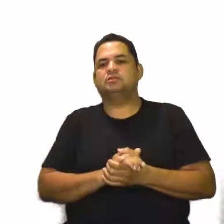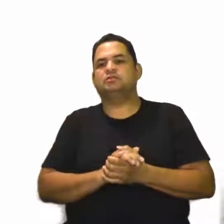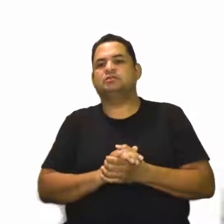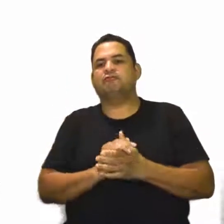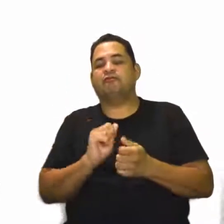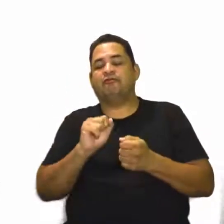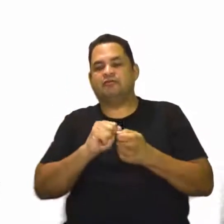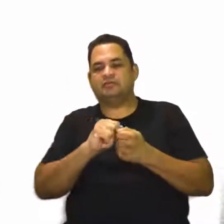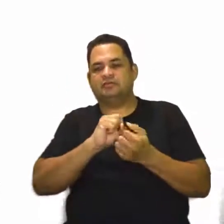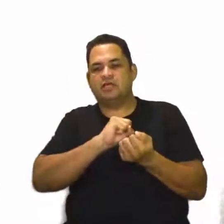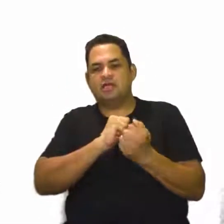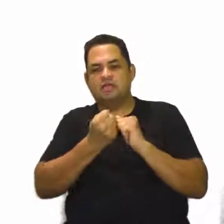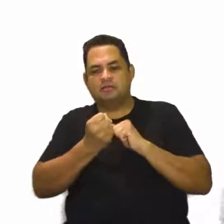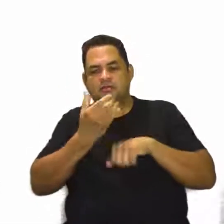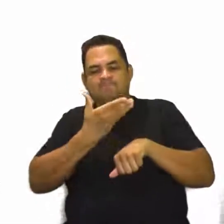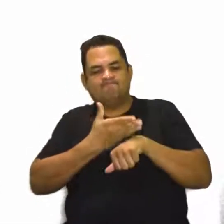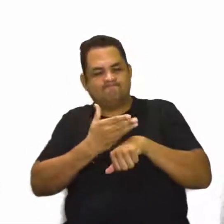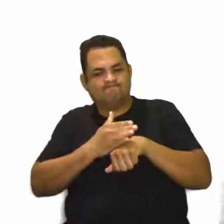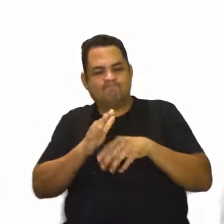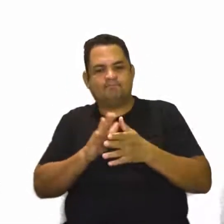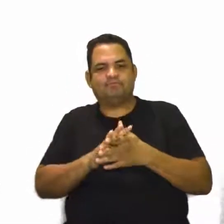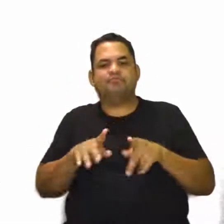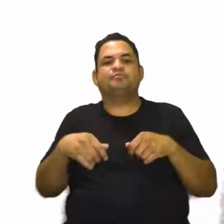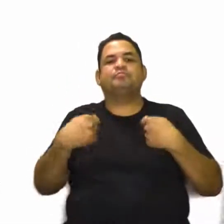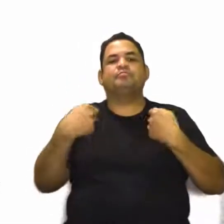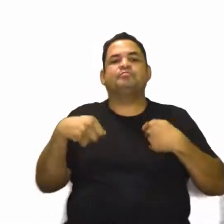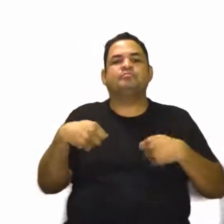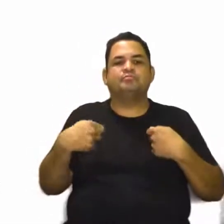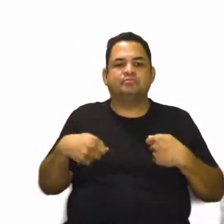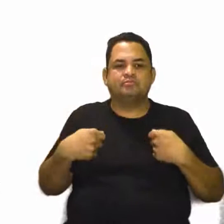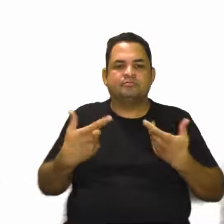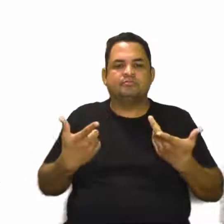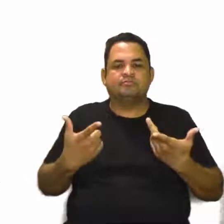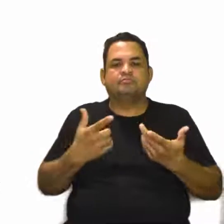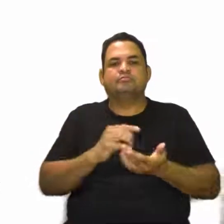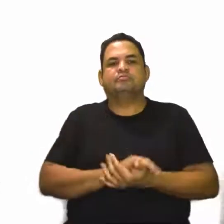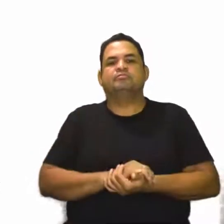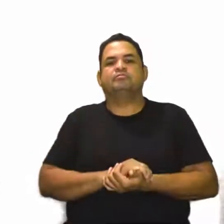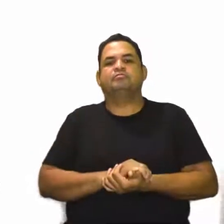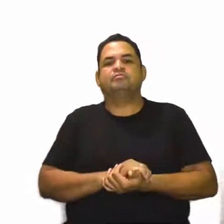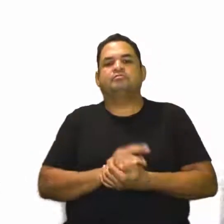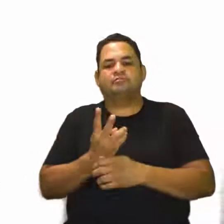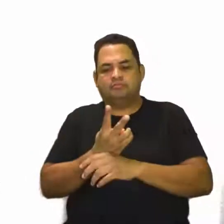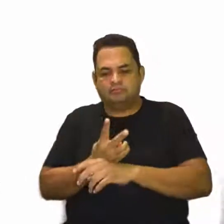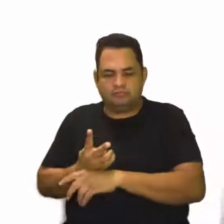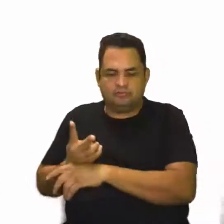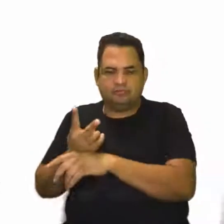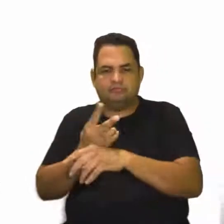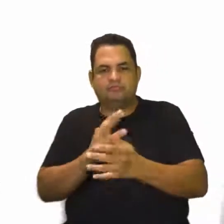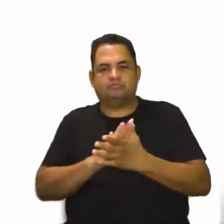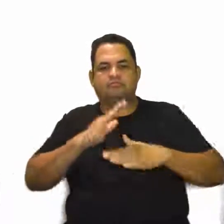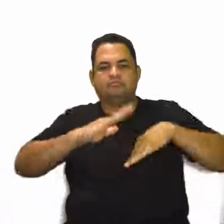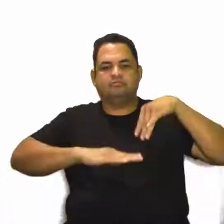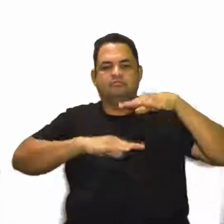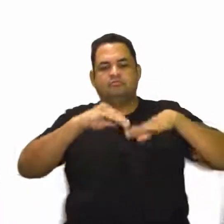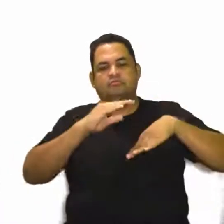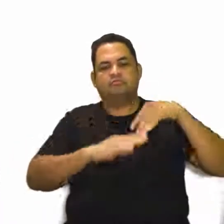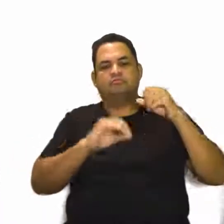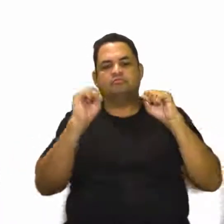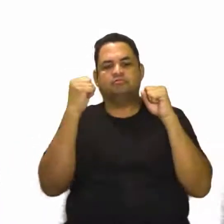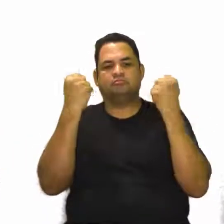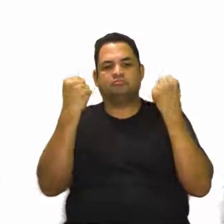fazer a adaptação ao meu treinamento, então eu preciso necessariamente buscar o profissional de